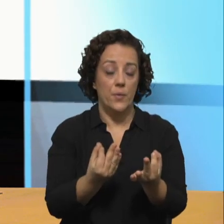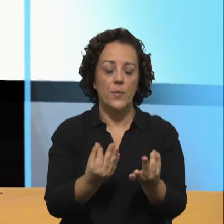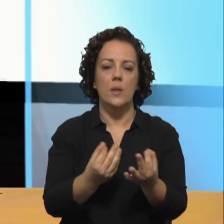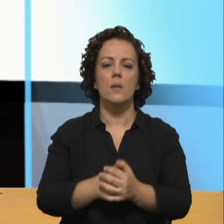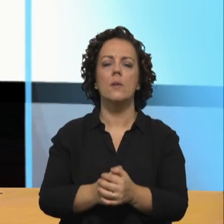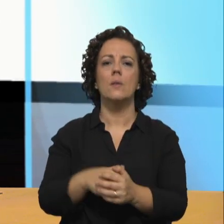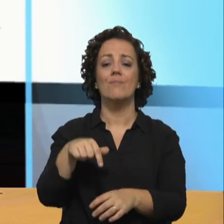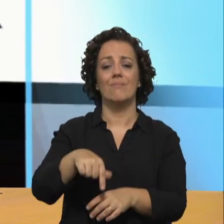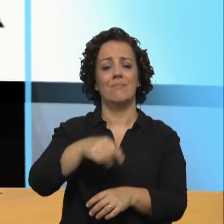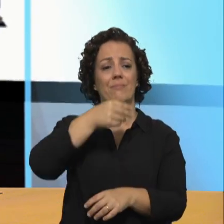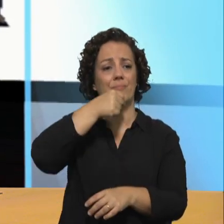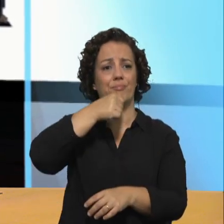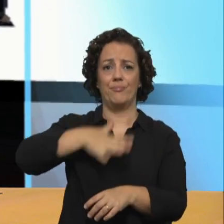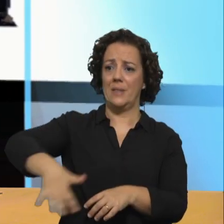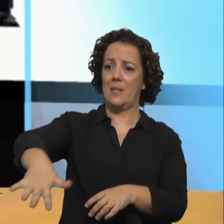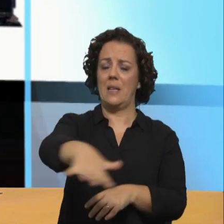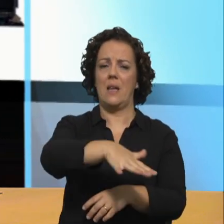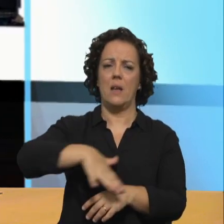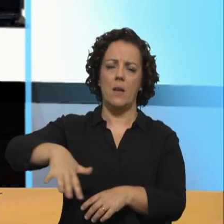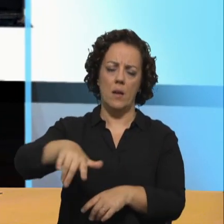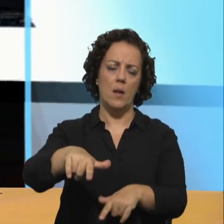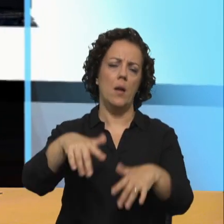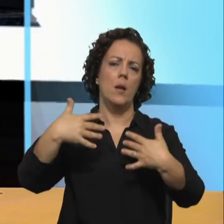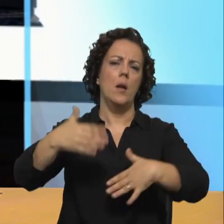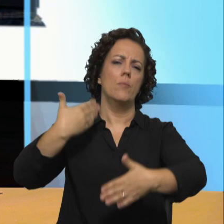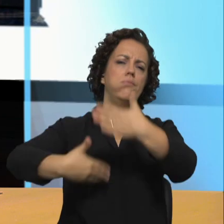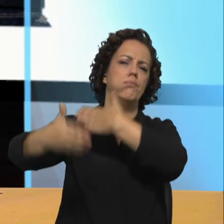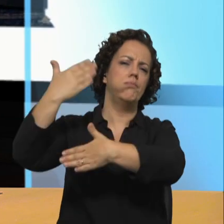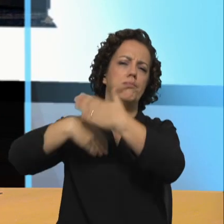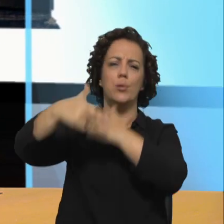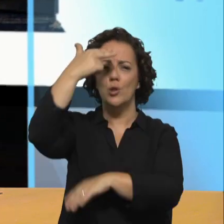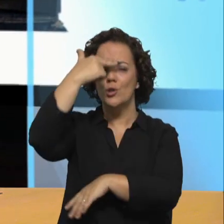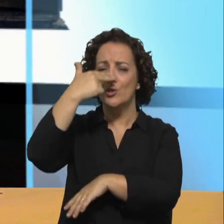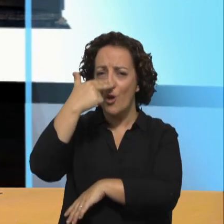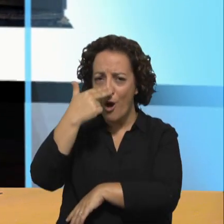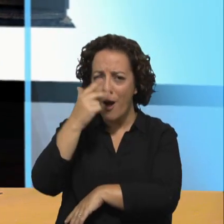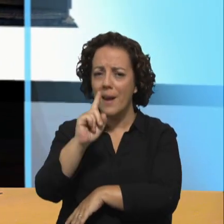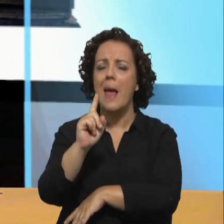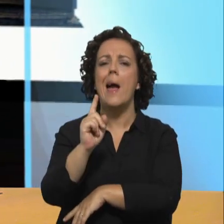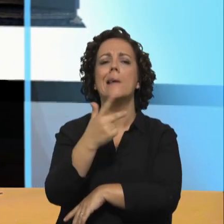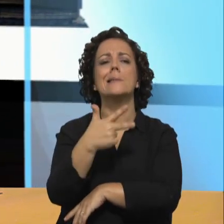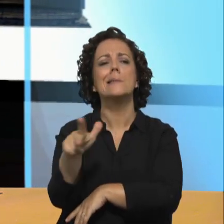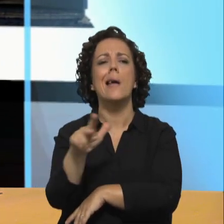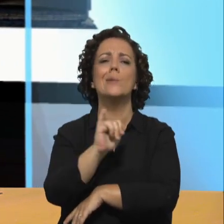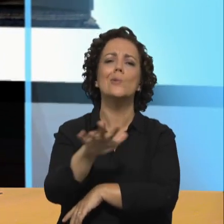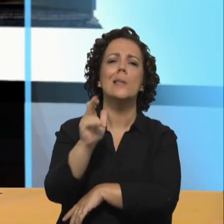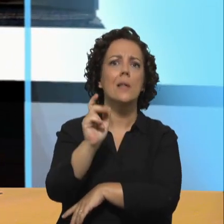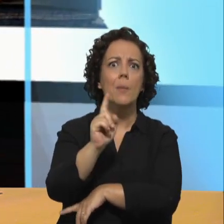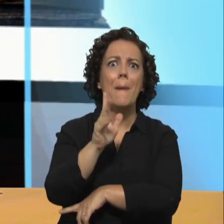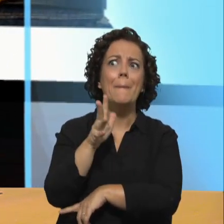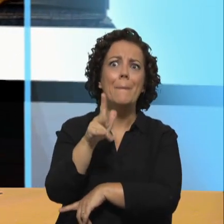estes territórios têm uma longa história, milenar, não apenas secular, milenar de